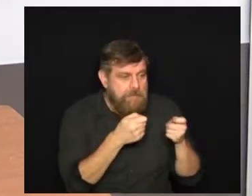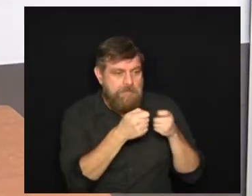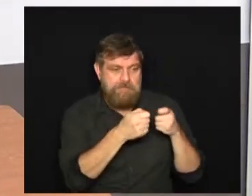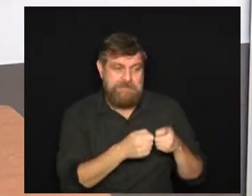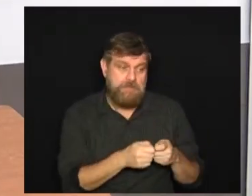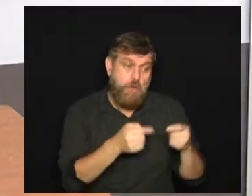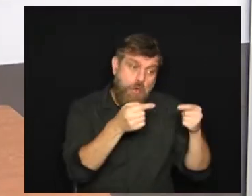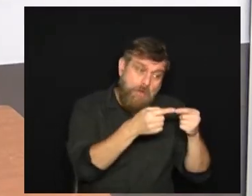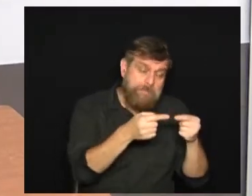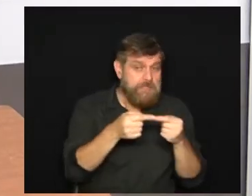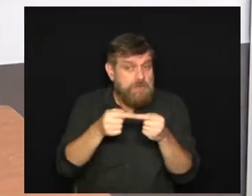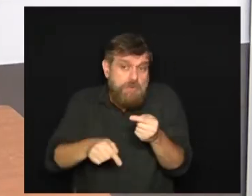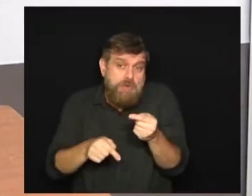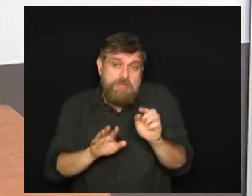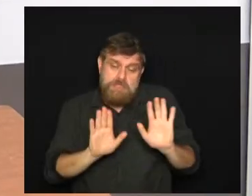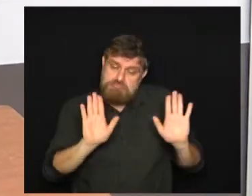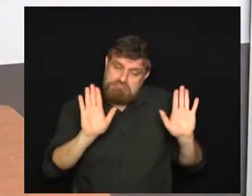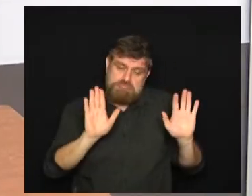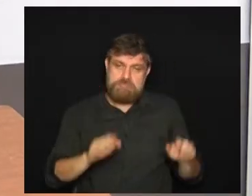dá certo para encaixar na empresa ou não.